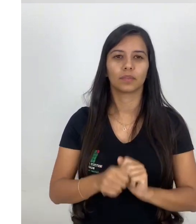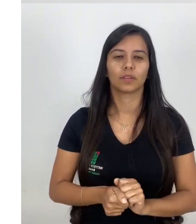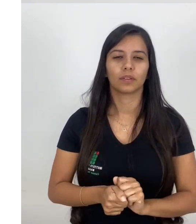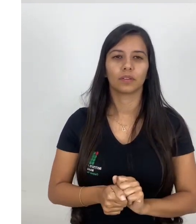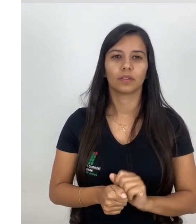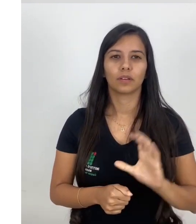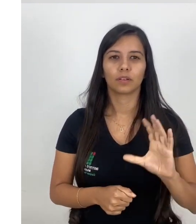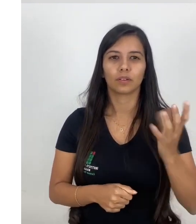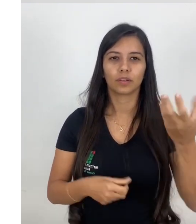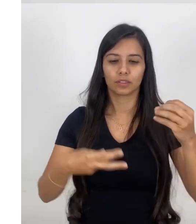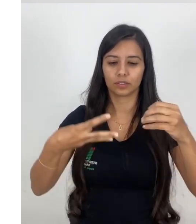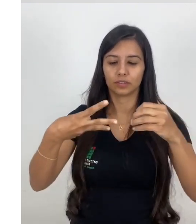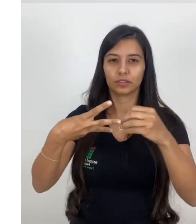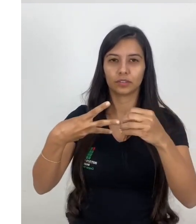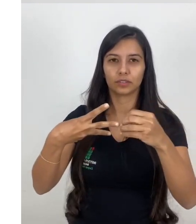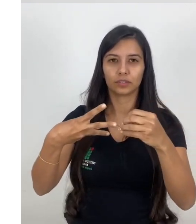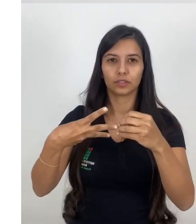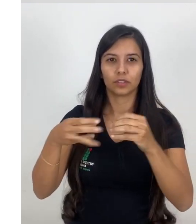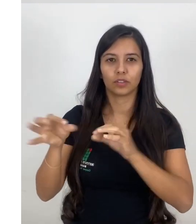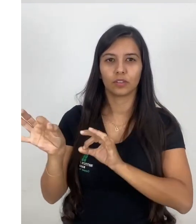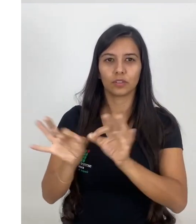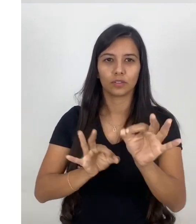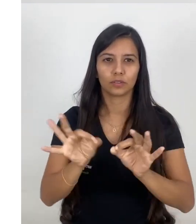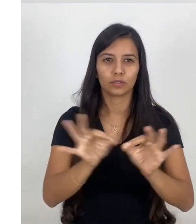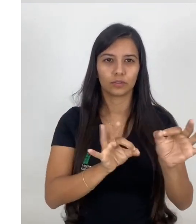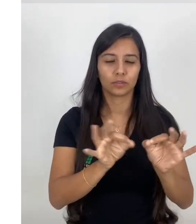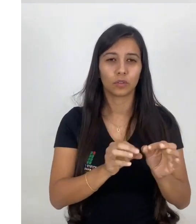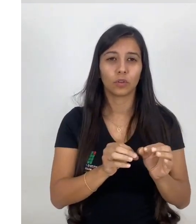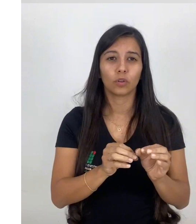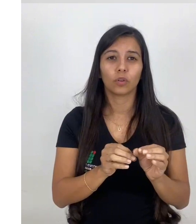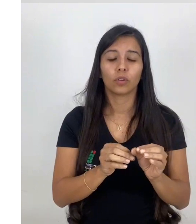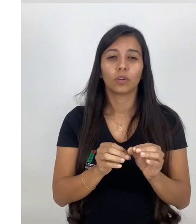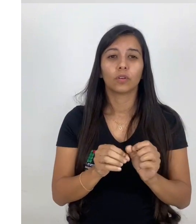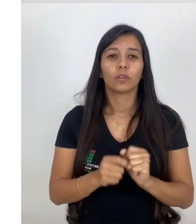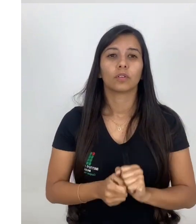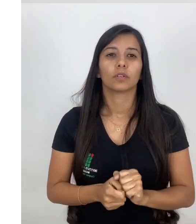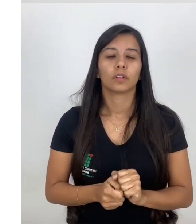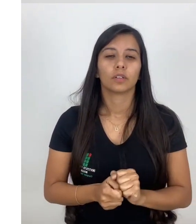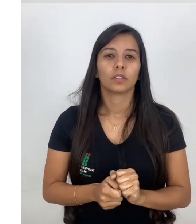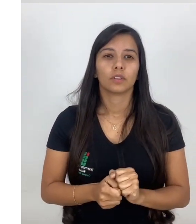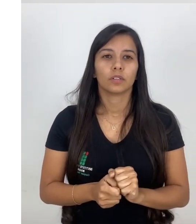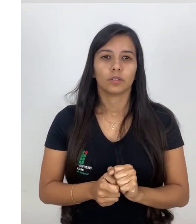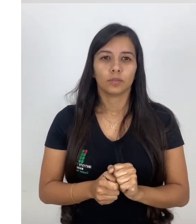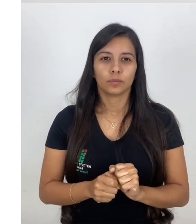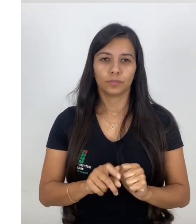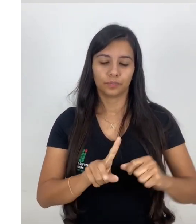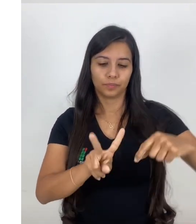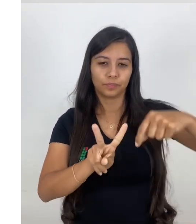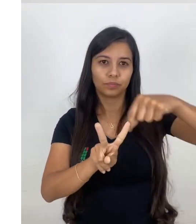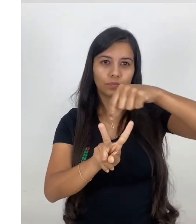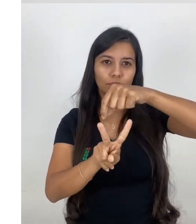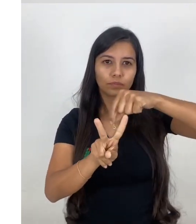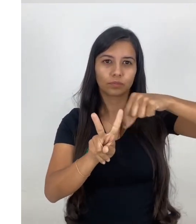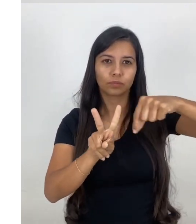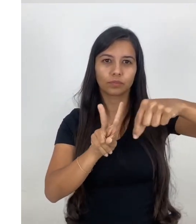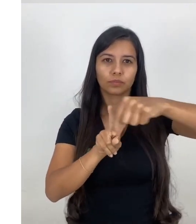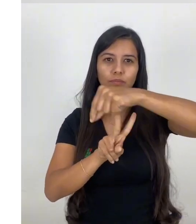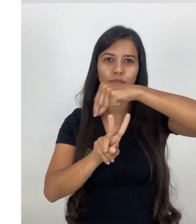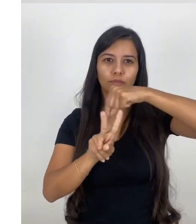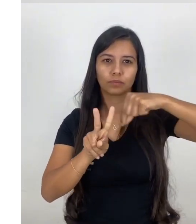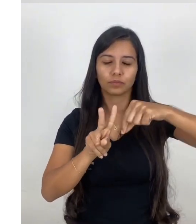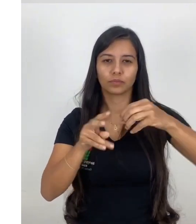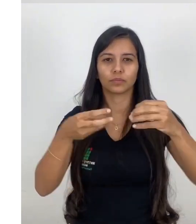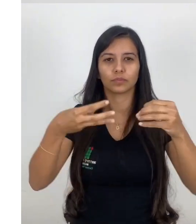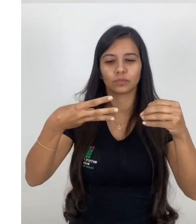movimentar para o equador da célula. Então, é quando os cromossomos eles vão se posicionar naquela faixa mediana